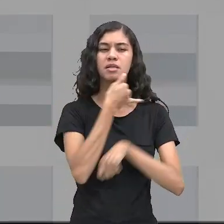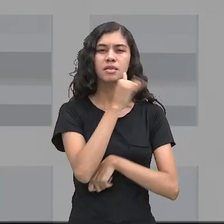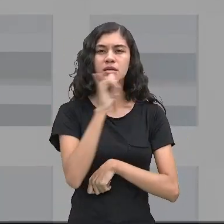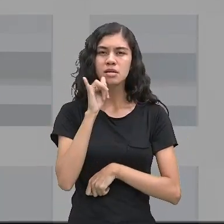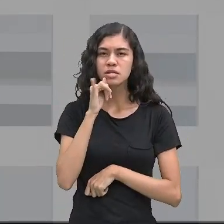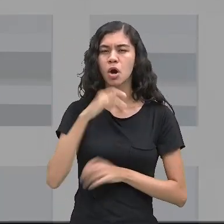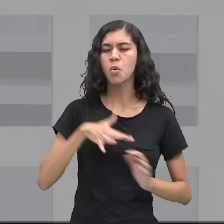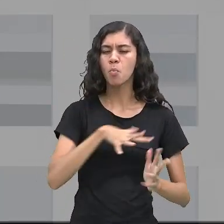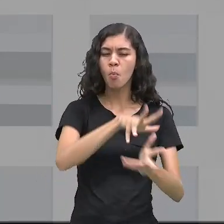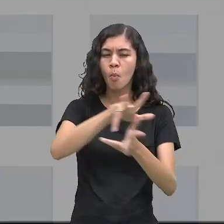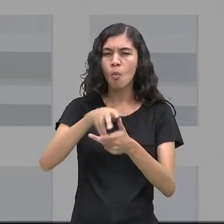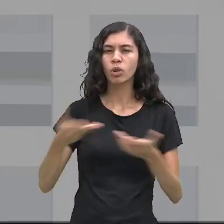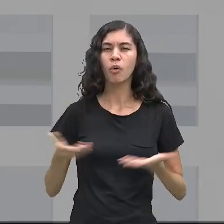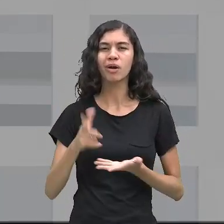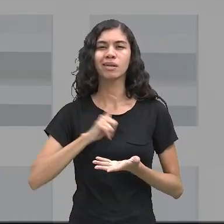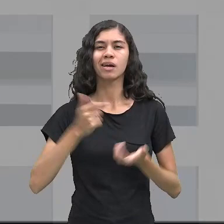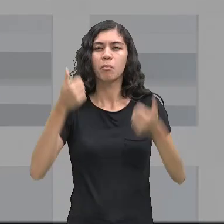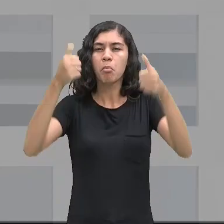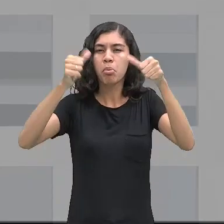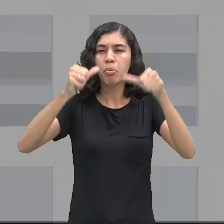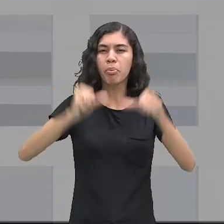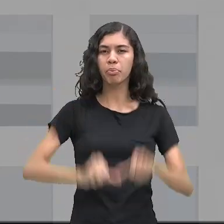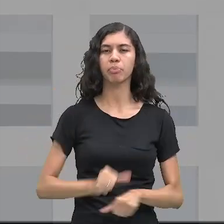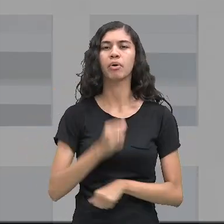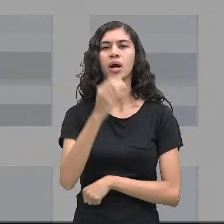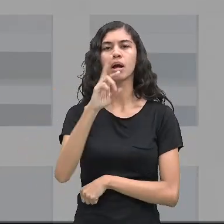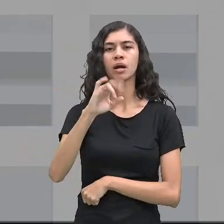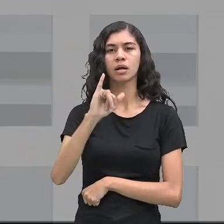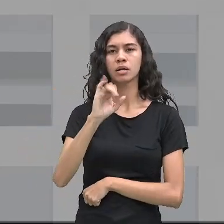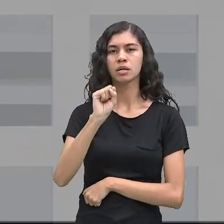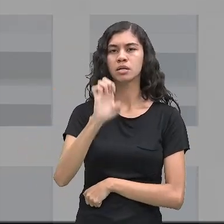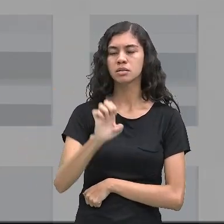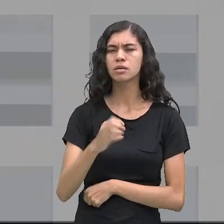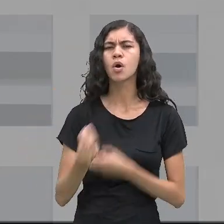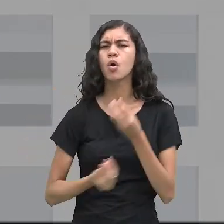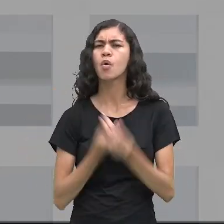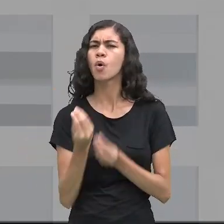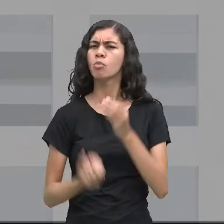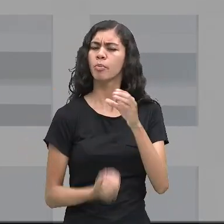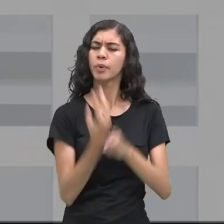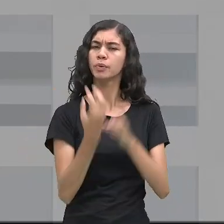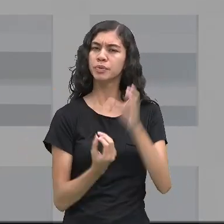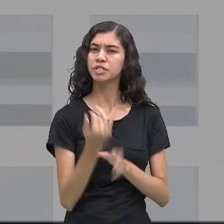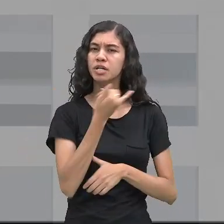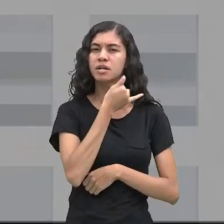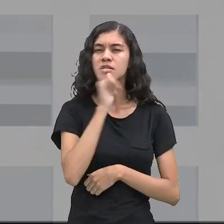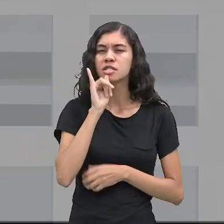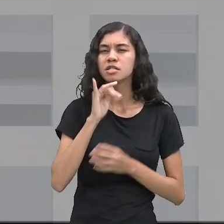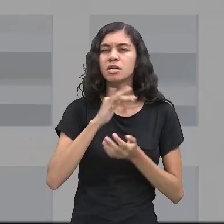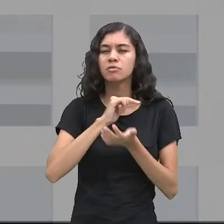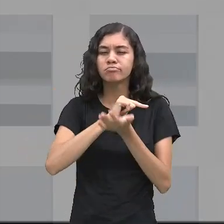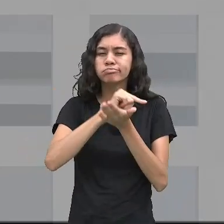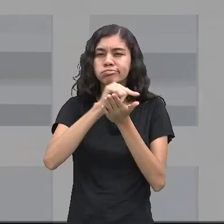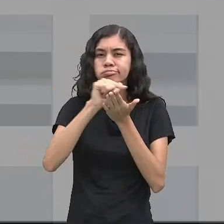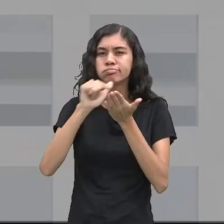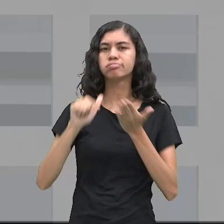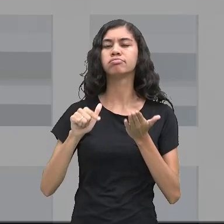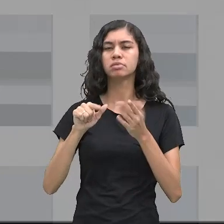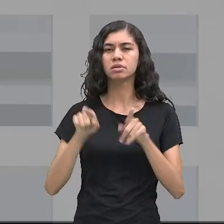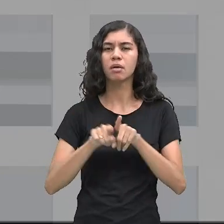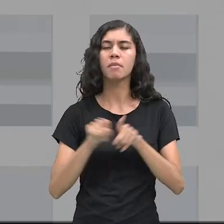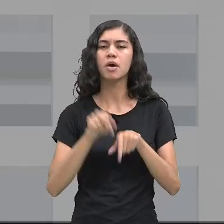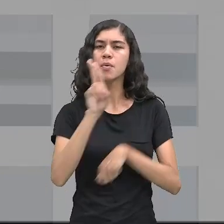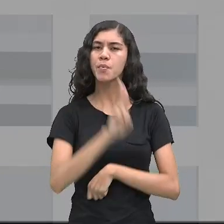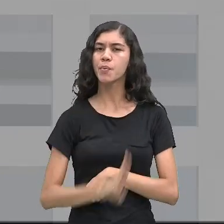inteiro anda vivendo, né? Como produzir energia de maneira mais limpa, como consumir essa energia de maneira mais limpa também, não